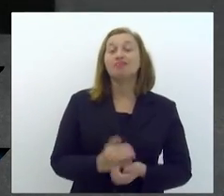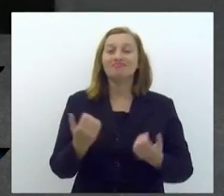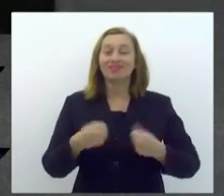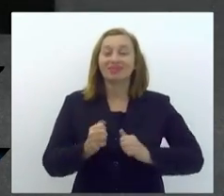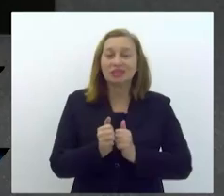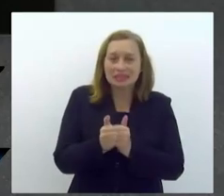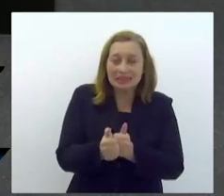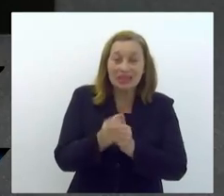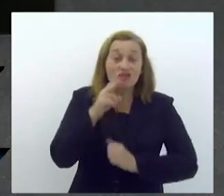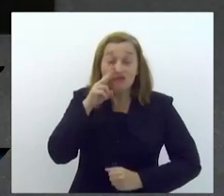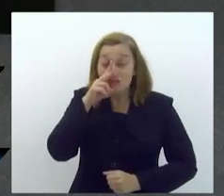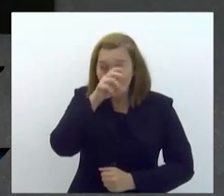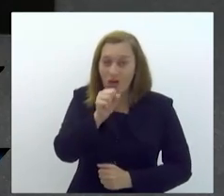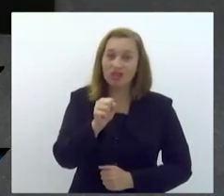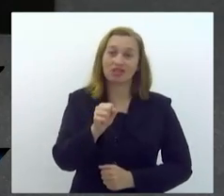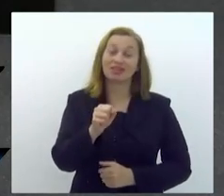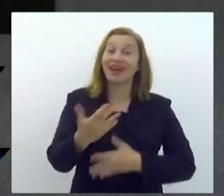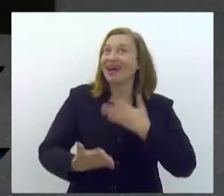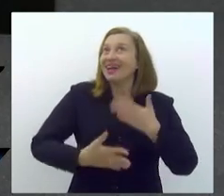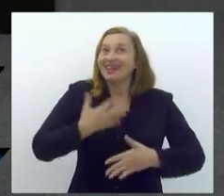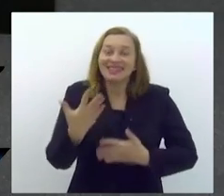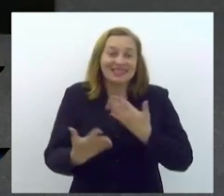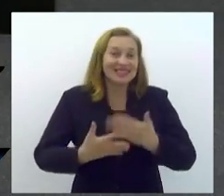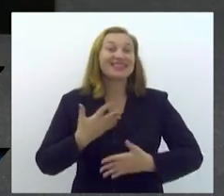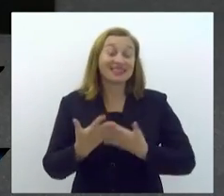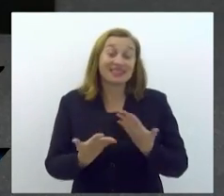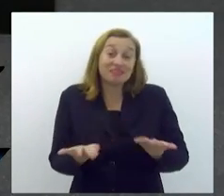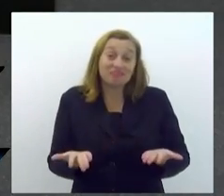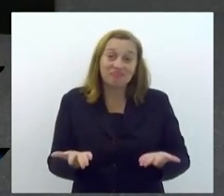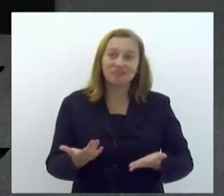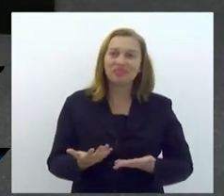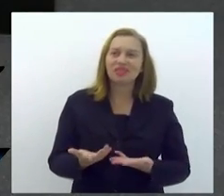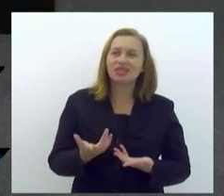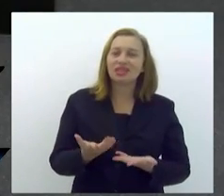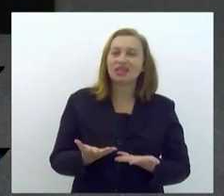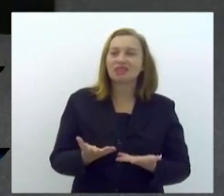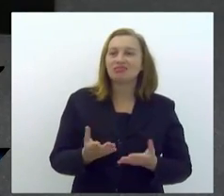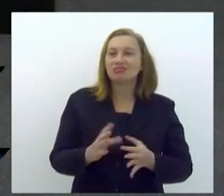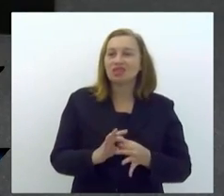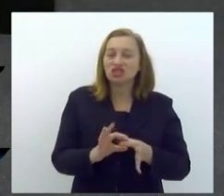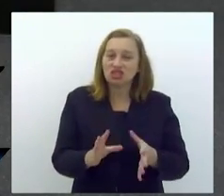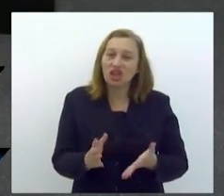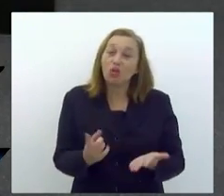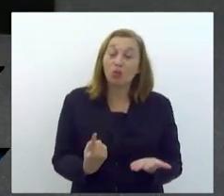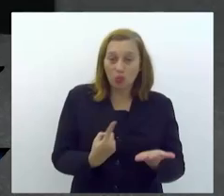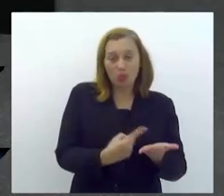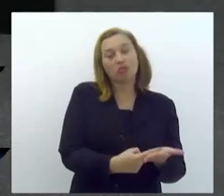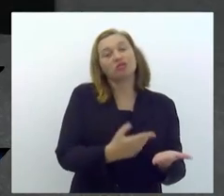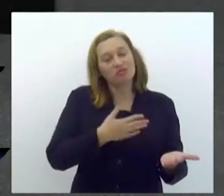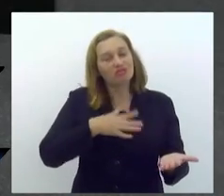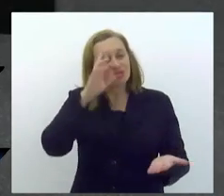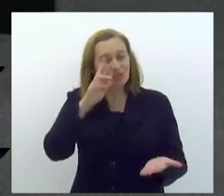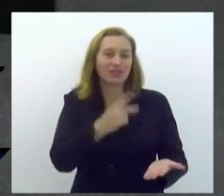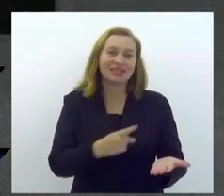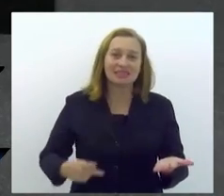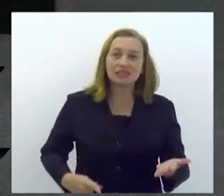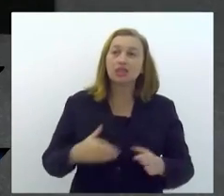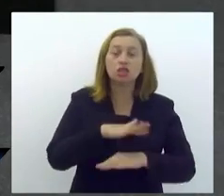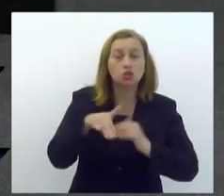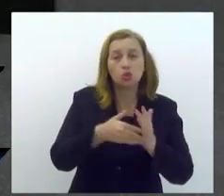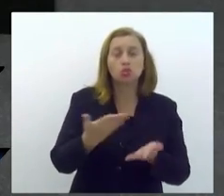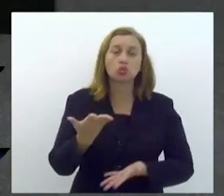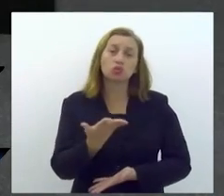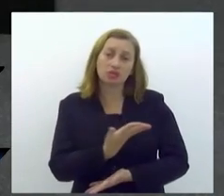seguir forte alegre né e deixar aqui o meu compromisso presidente todos os demais